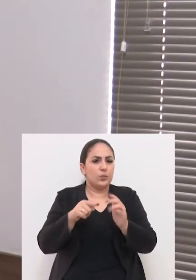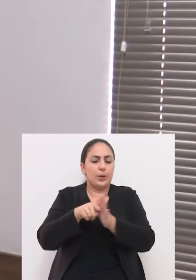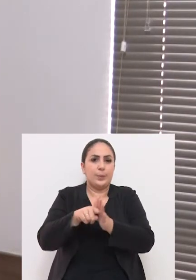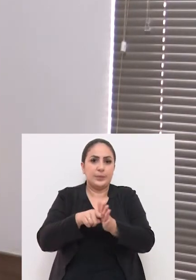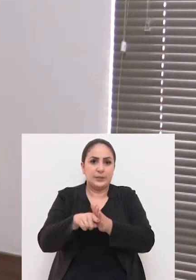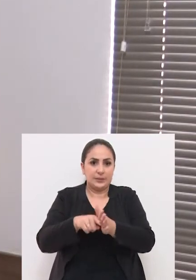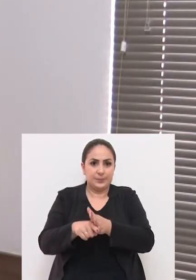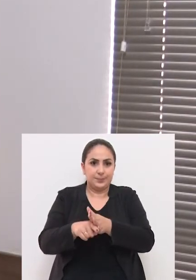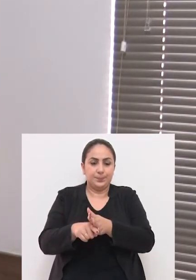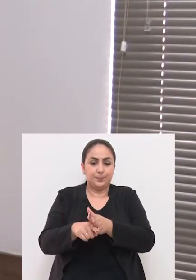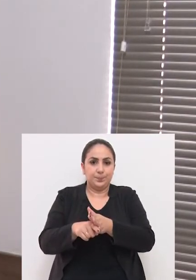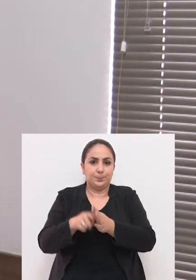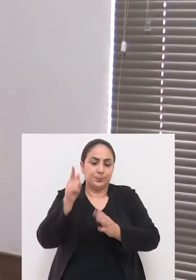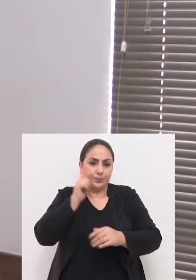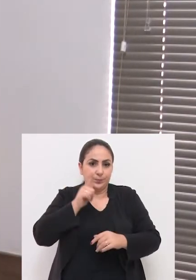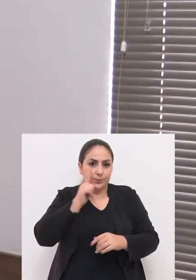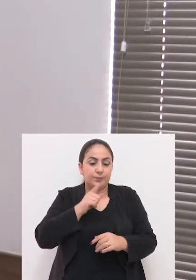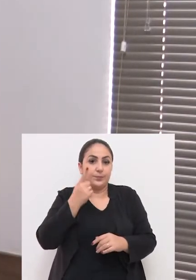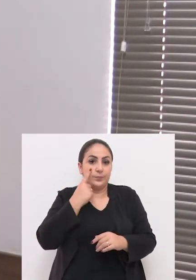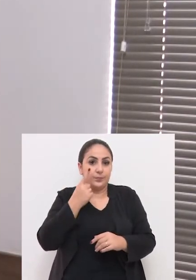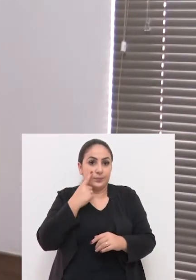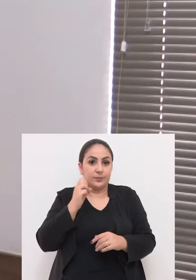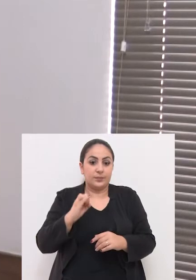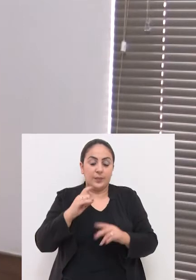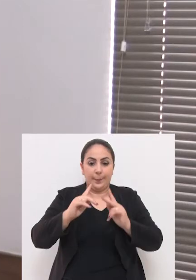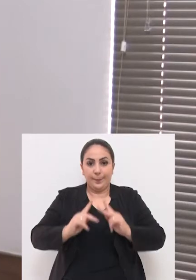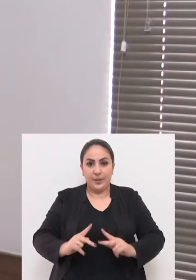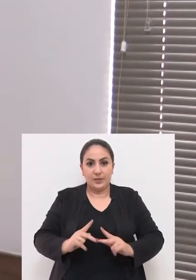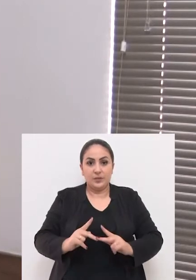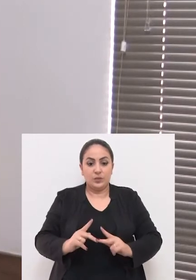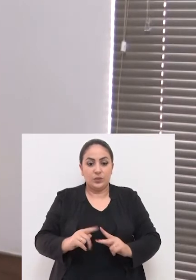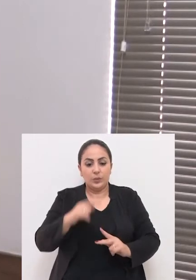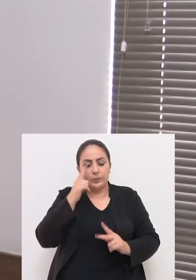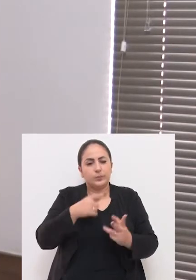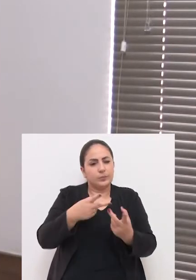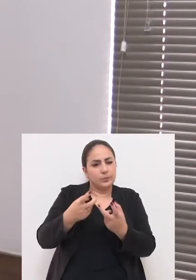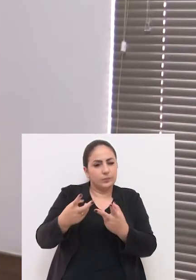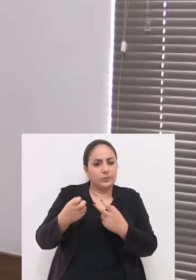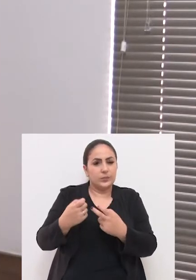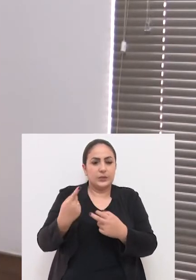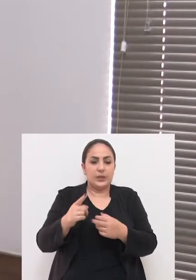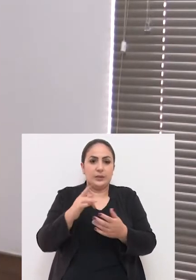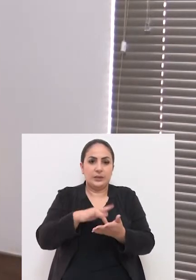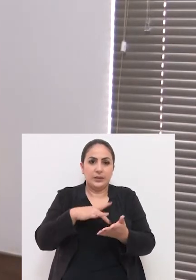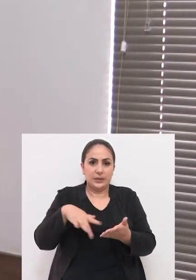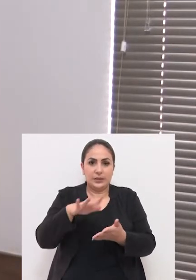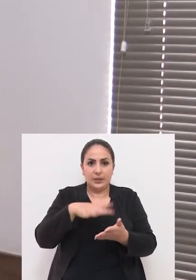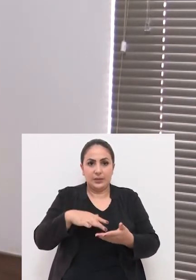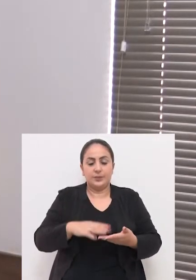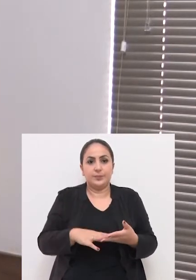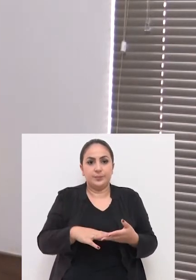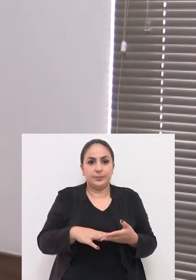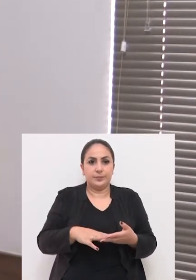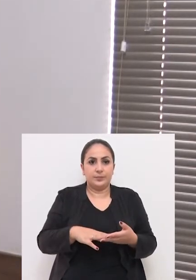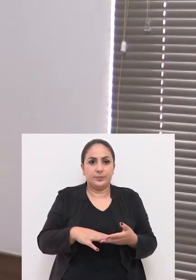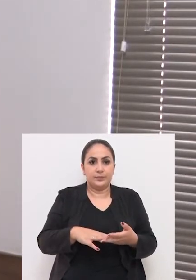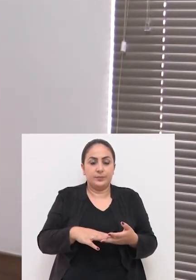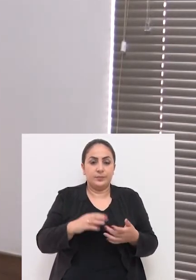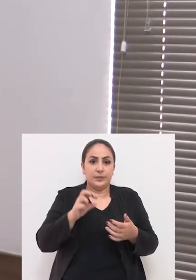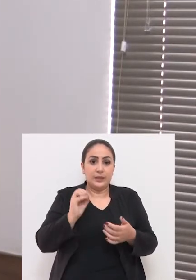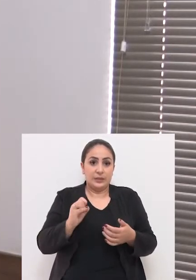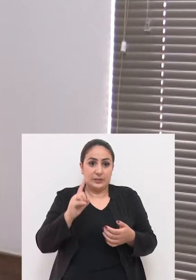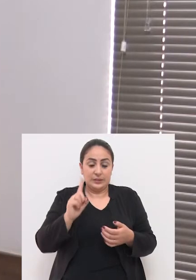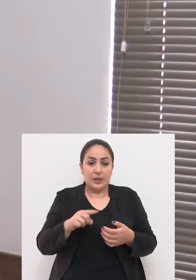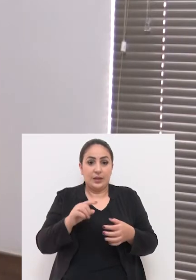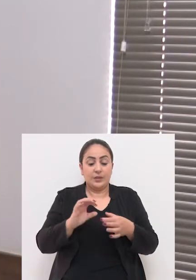fazer todo um rastreamento para que as pessoas sejam identificadas nessa sintomatologia e,